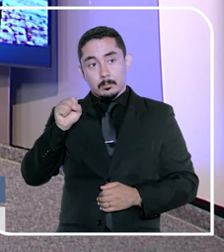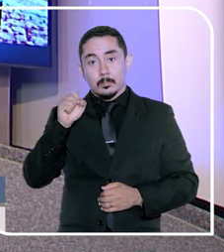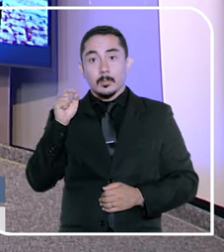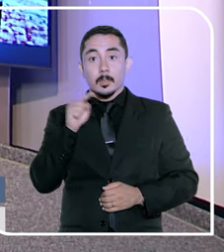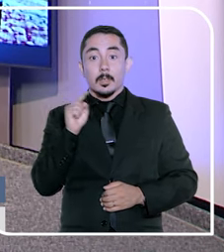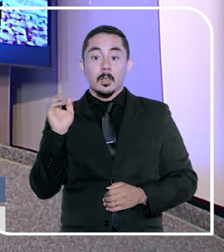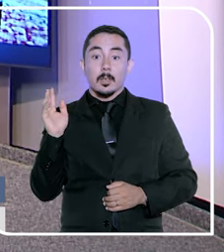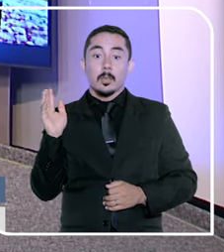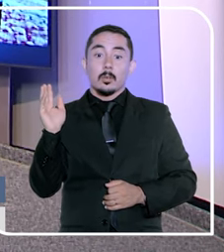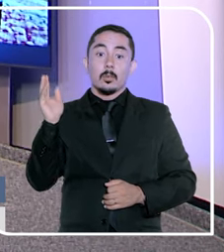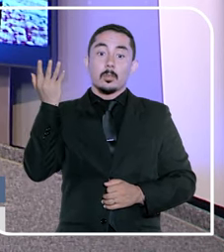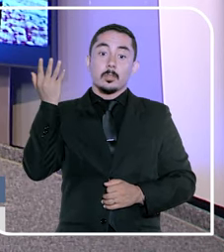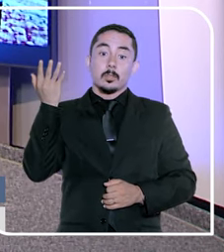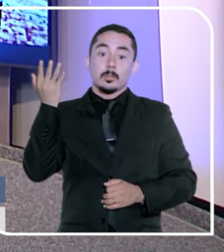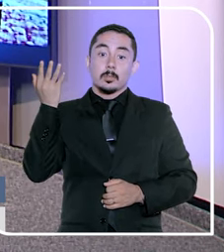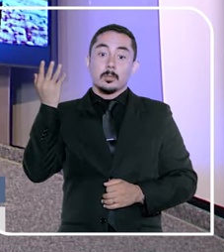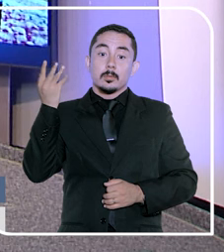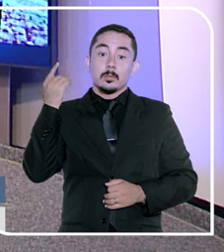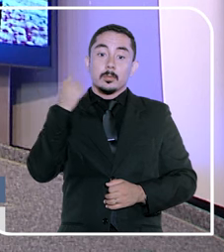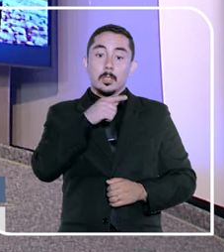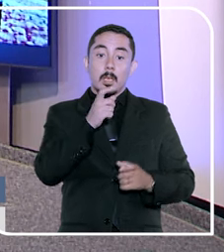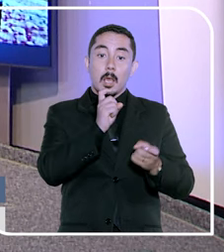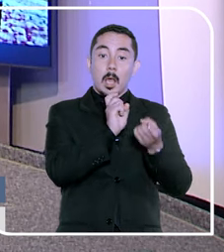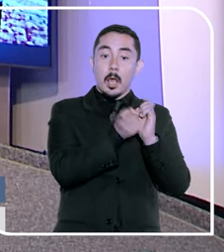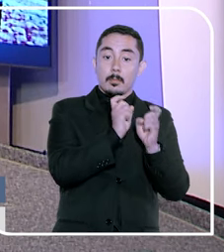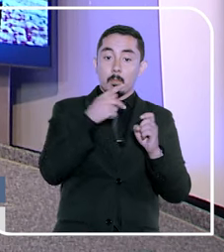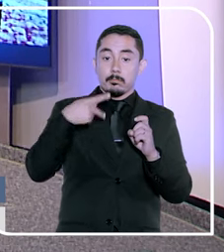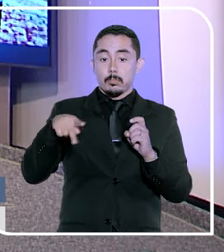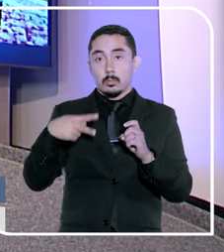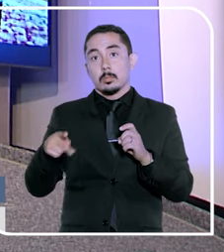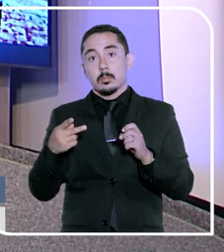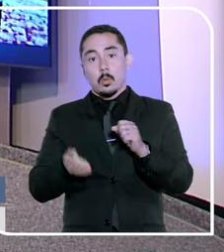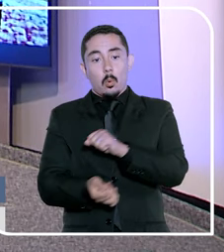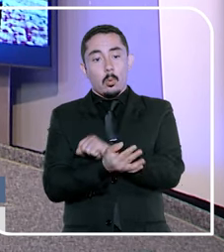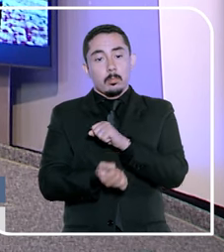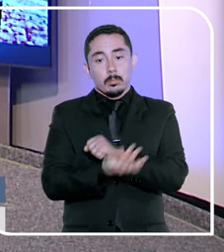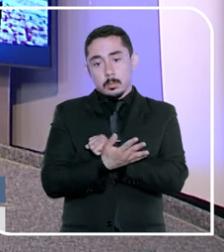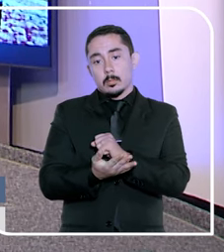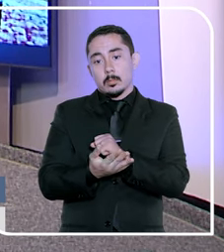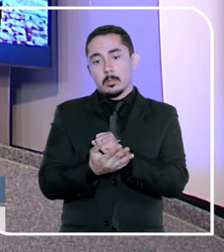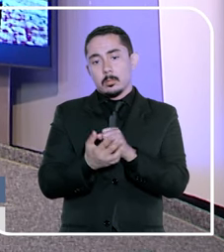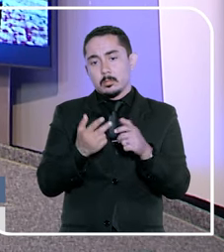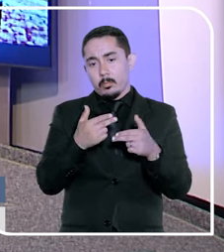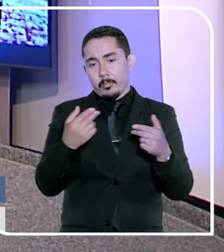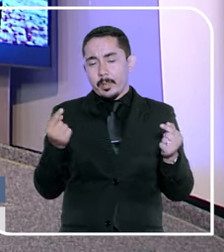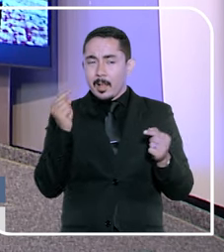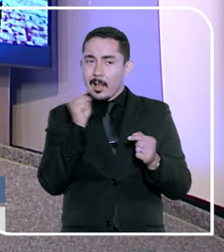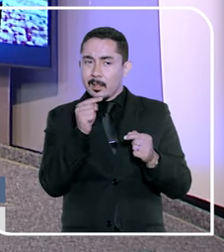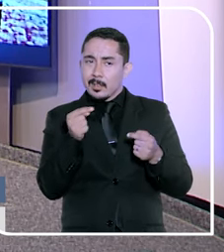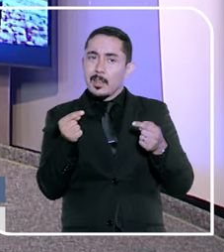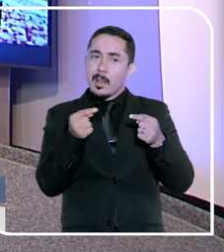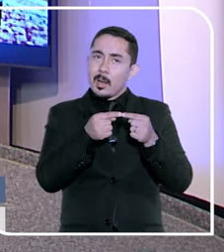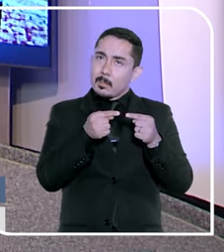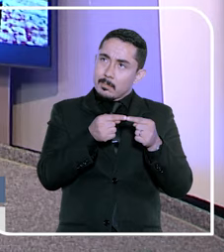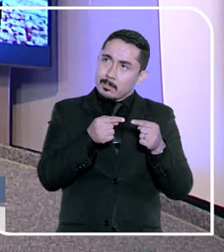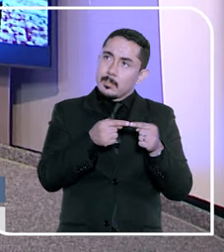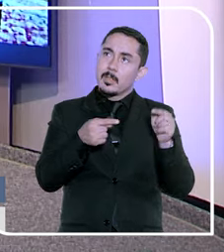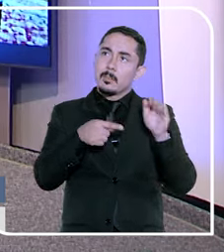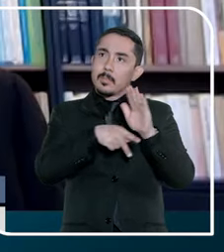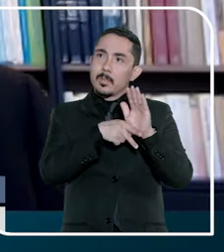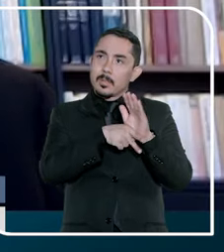administração pública né corrupção Peculato esse tipo de ato ele tem Amparo na